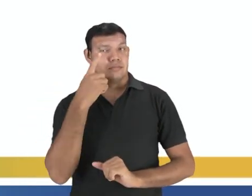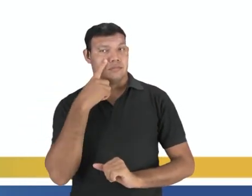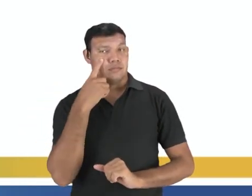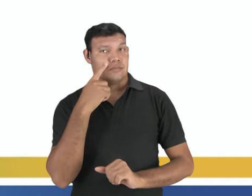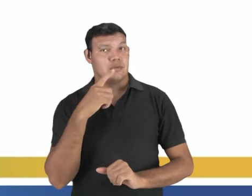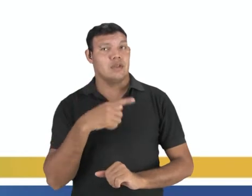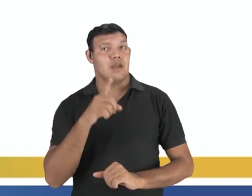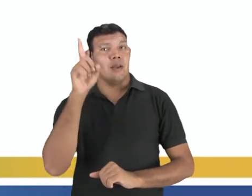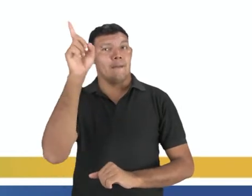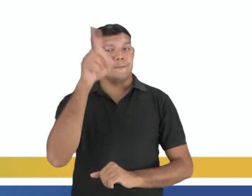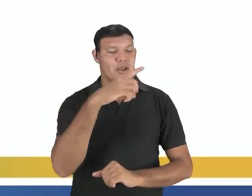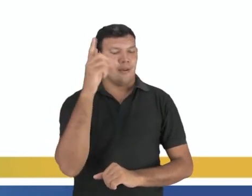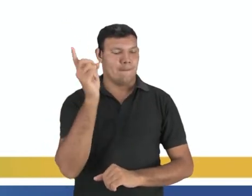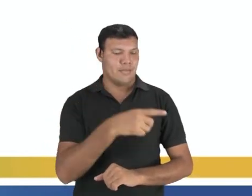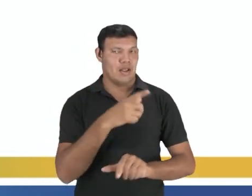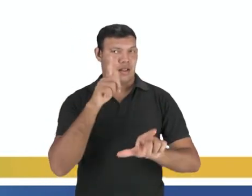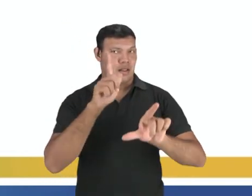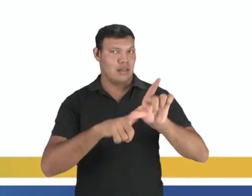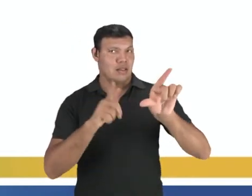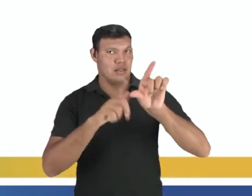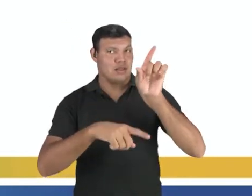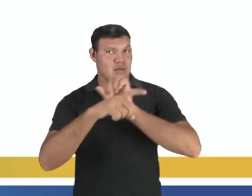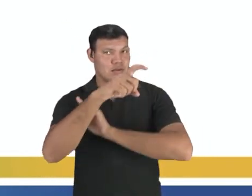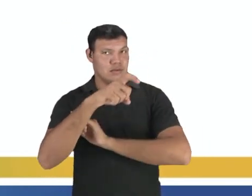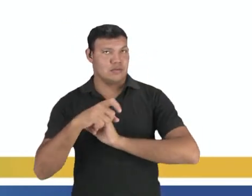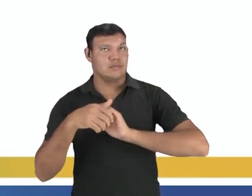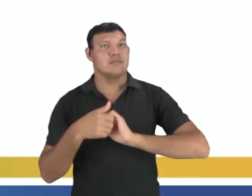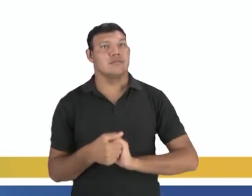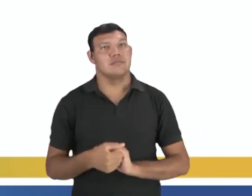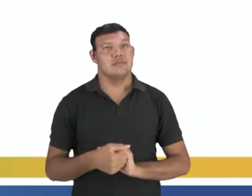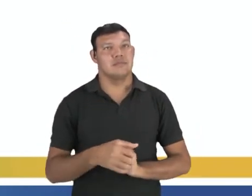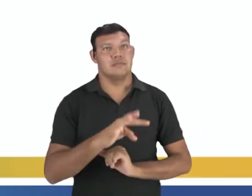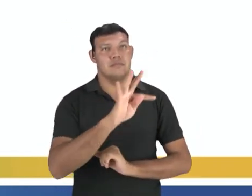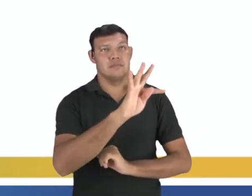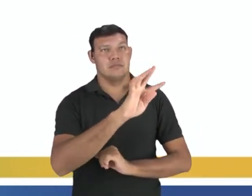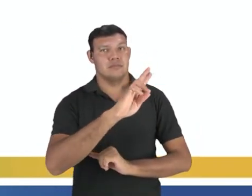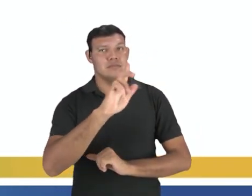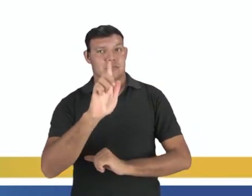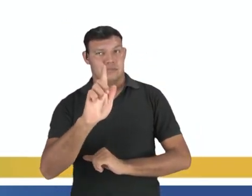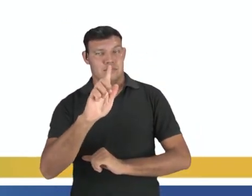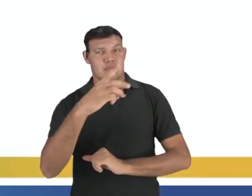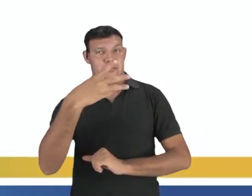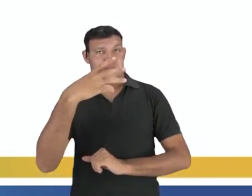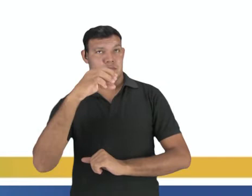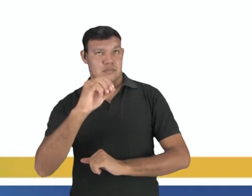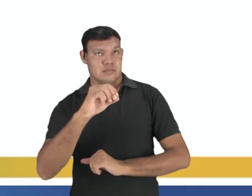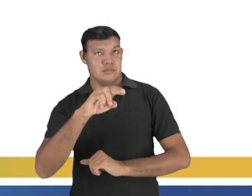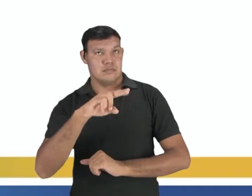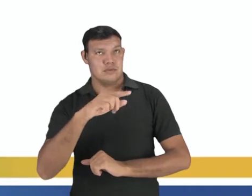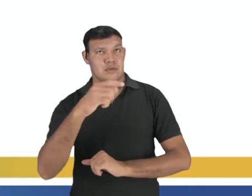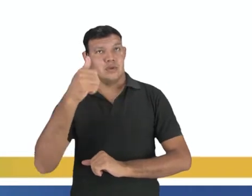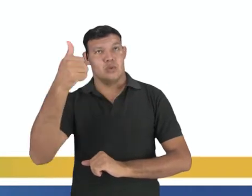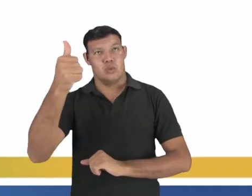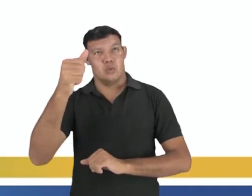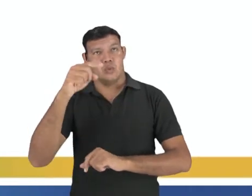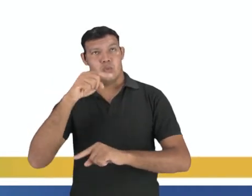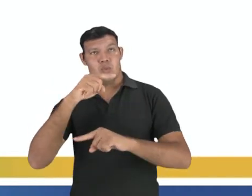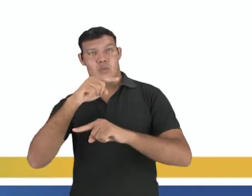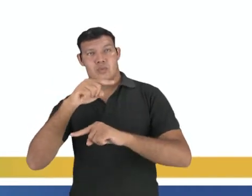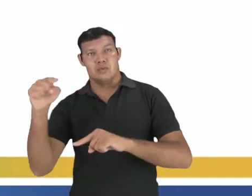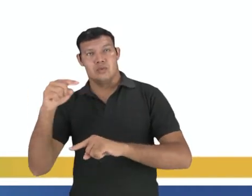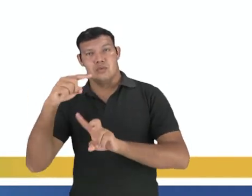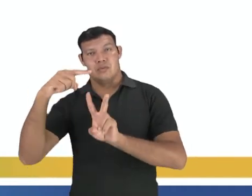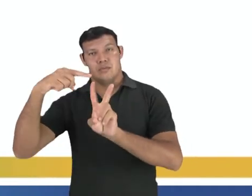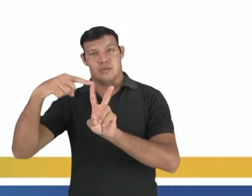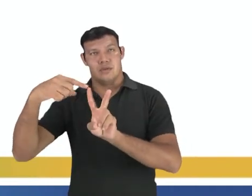Tangente de 30 é igual a 1 sobre raiz de 3 vezes raiz de 3 sobre raiz de 3, que é